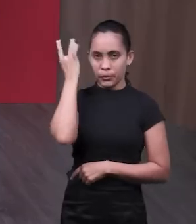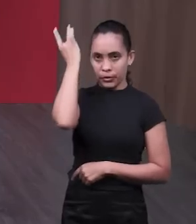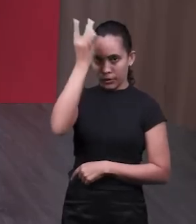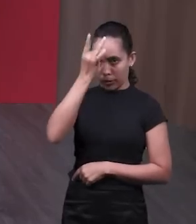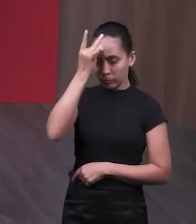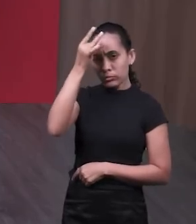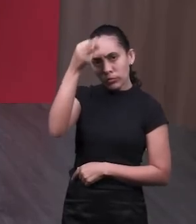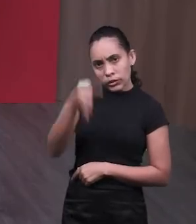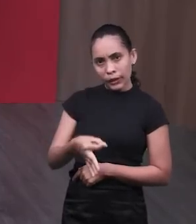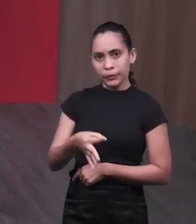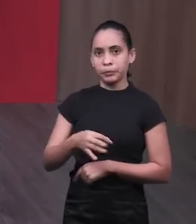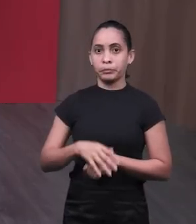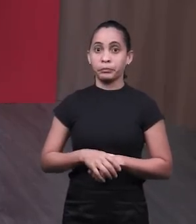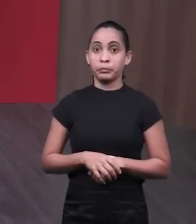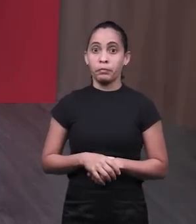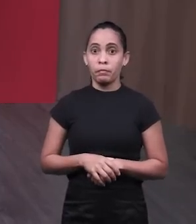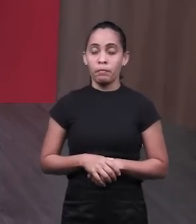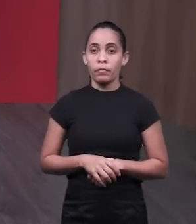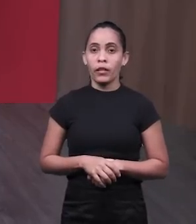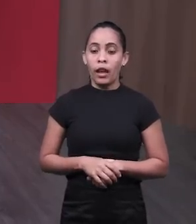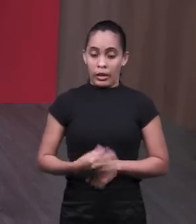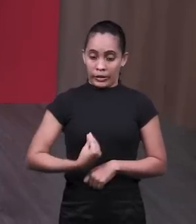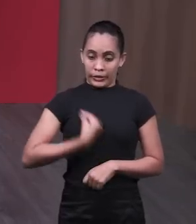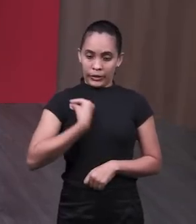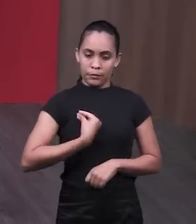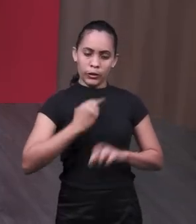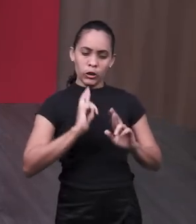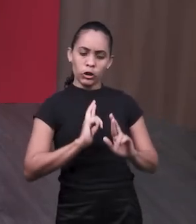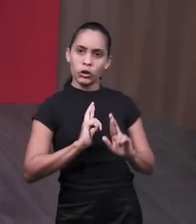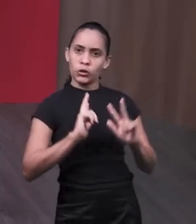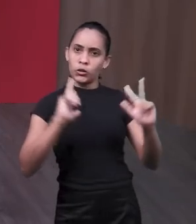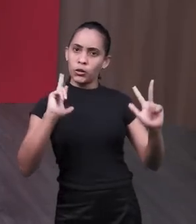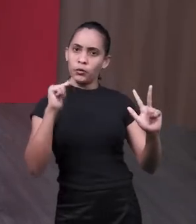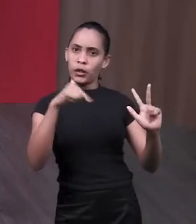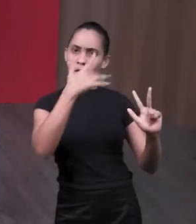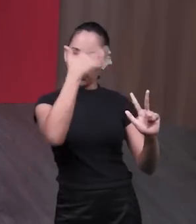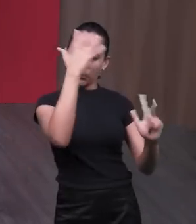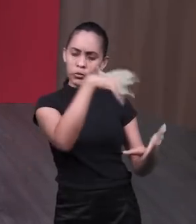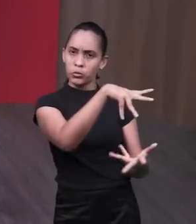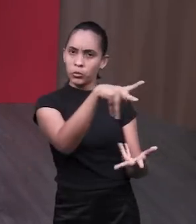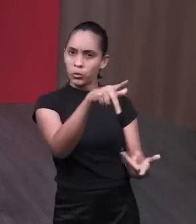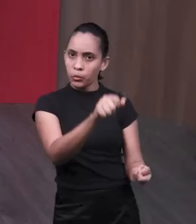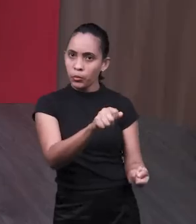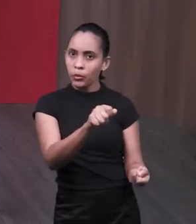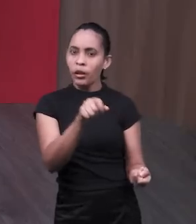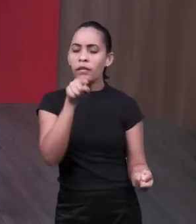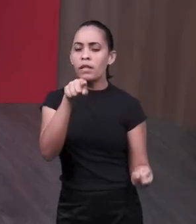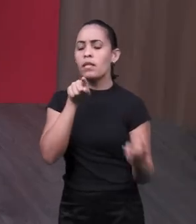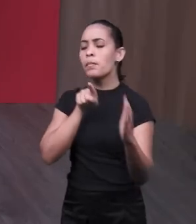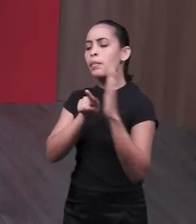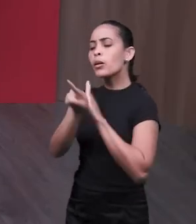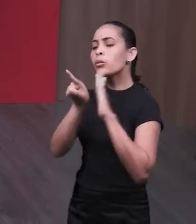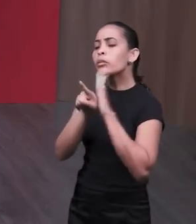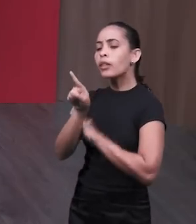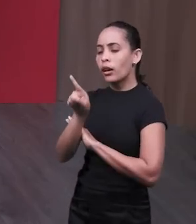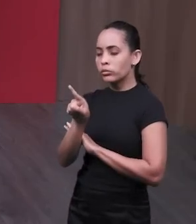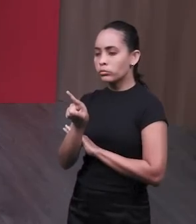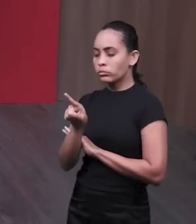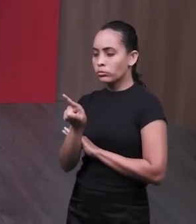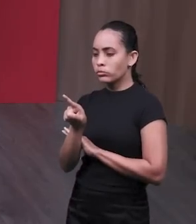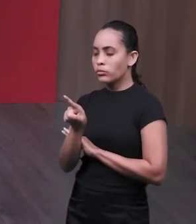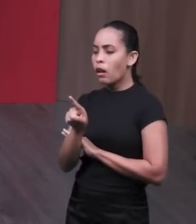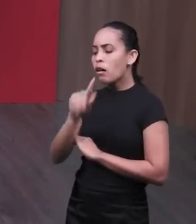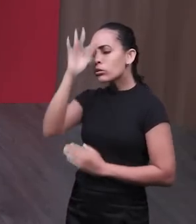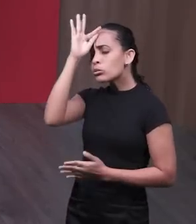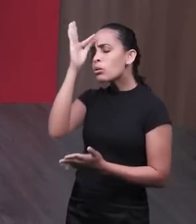Santo. Exatamente. E por essa forma de vida diferente do mundo, que muitas vezes você vai ser perguntado: qual